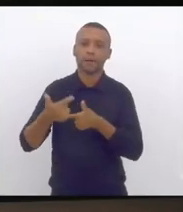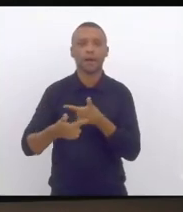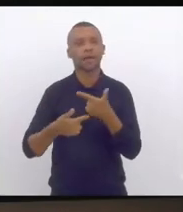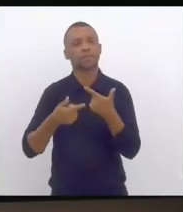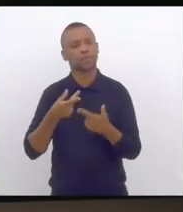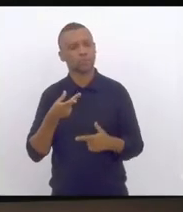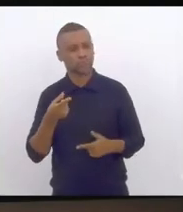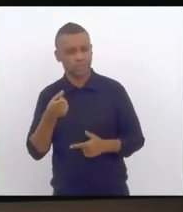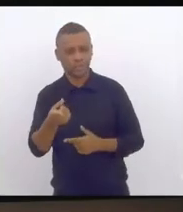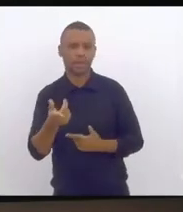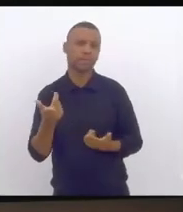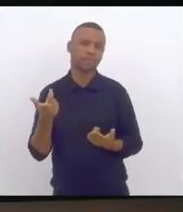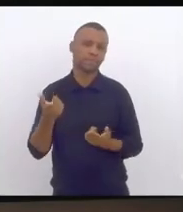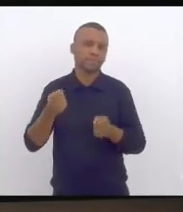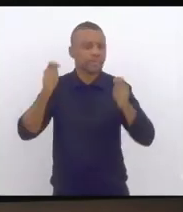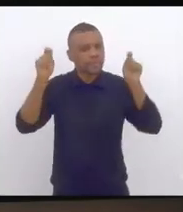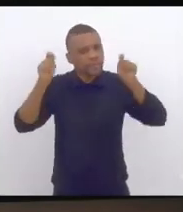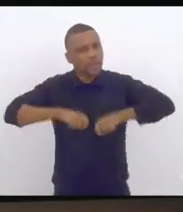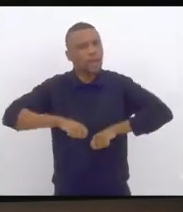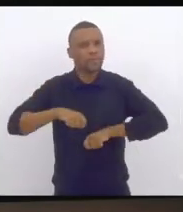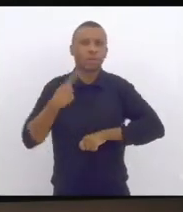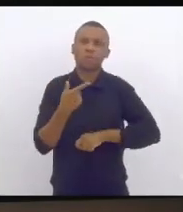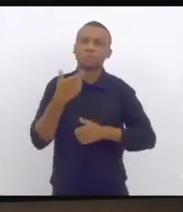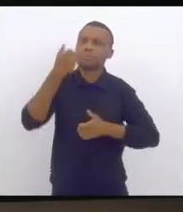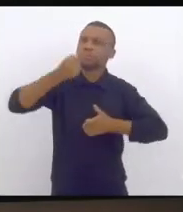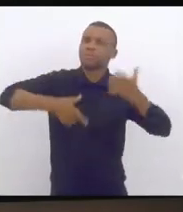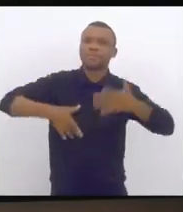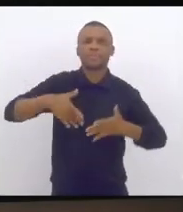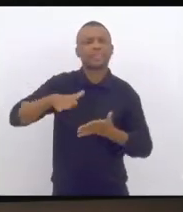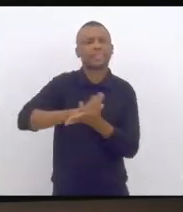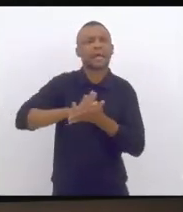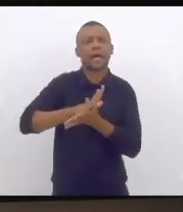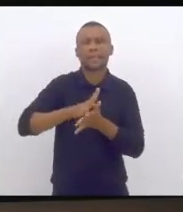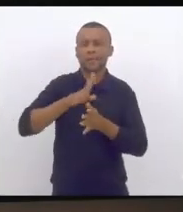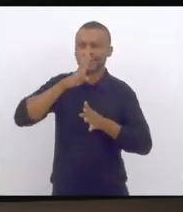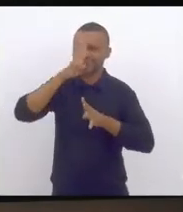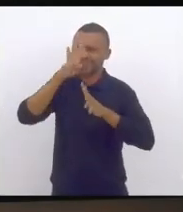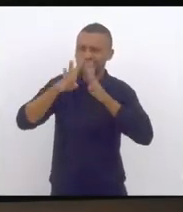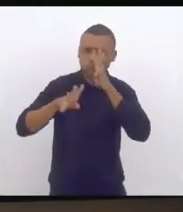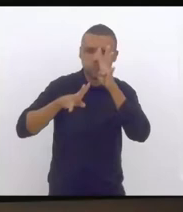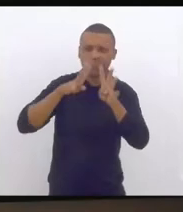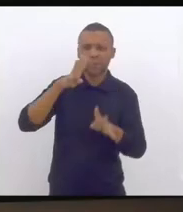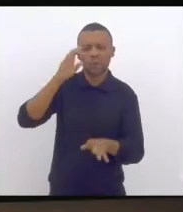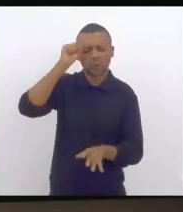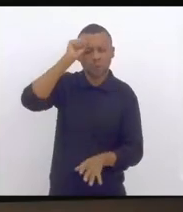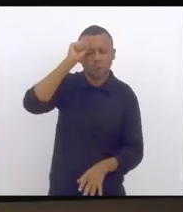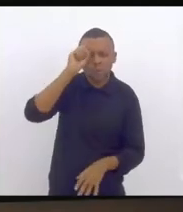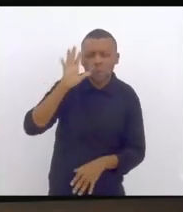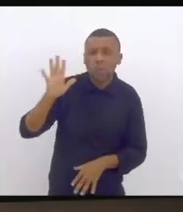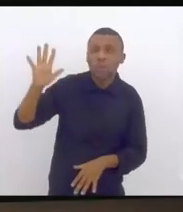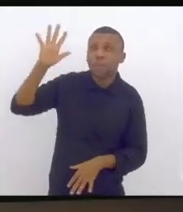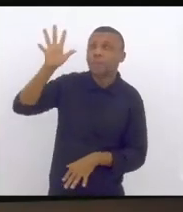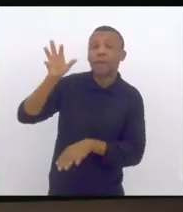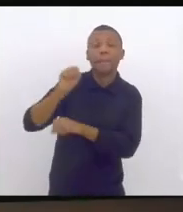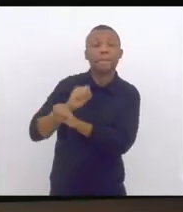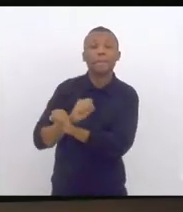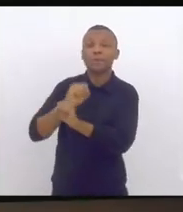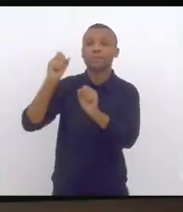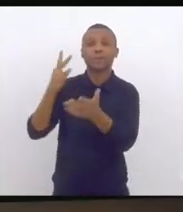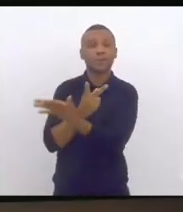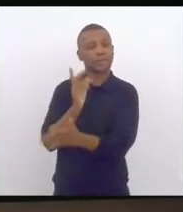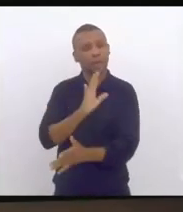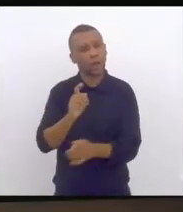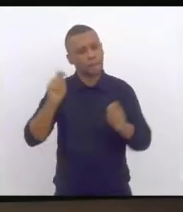possível, não estamos falando de nada aleatório, nem de utopias impossíveis. É possível,